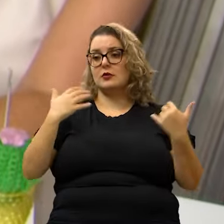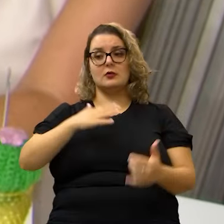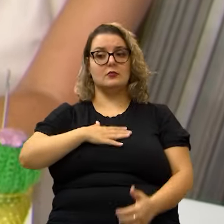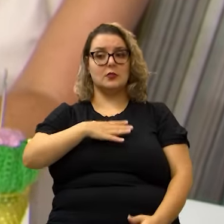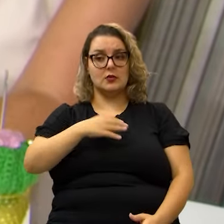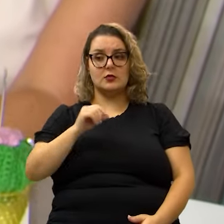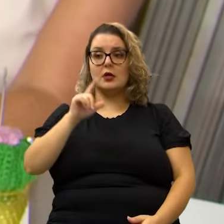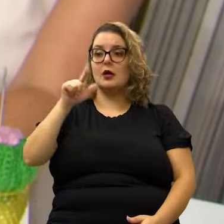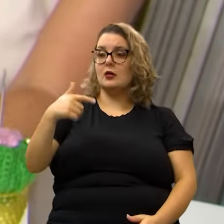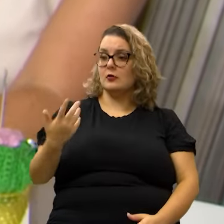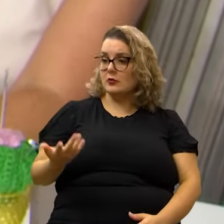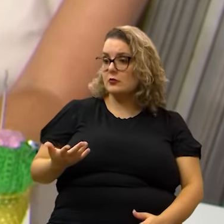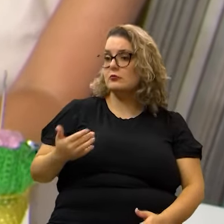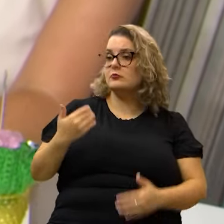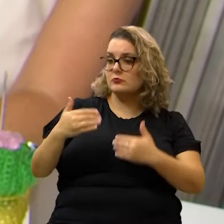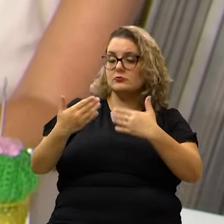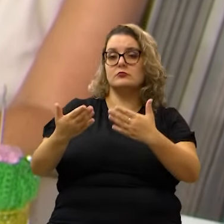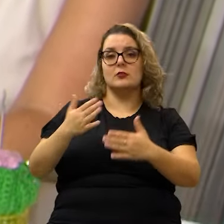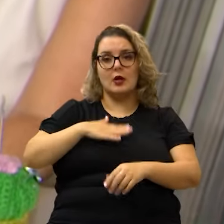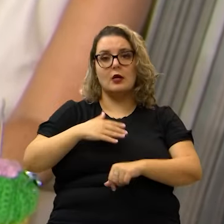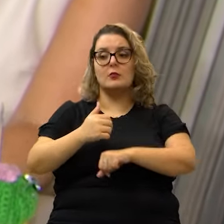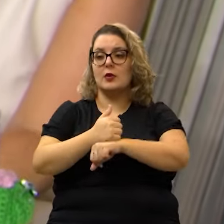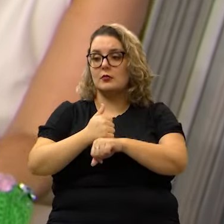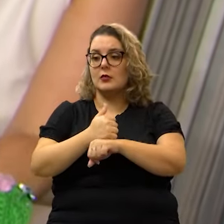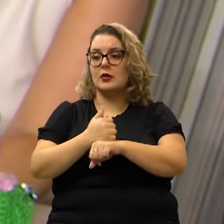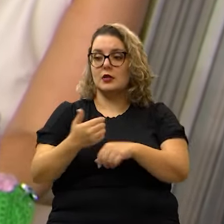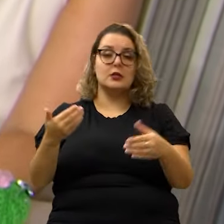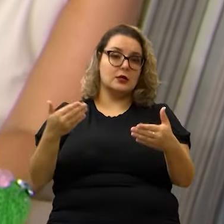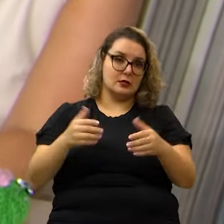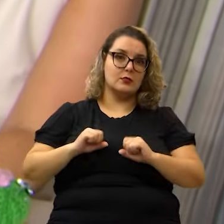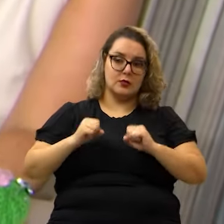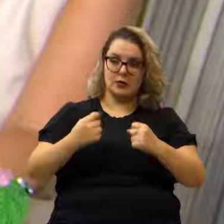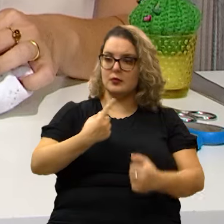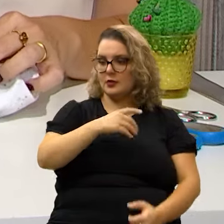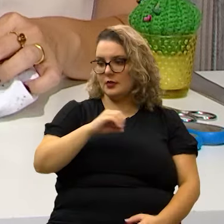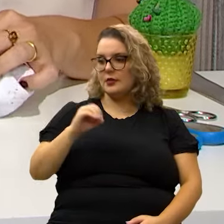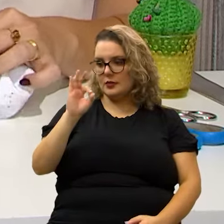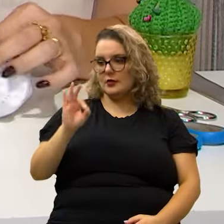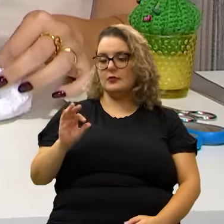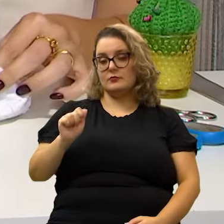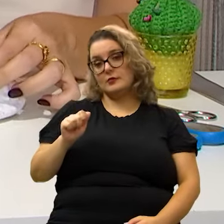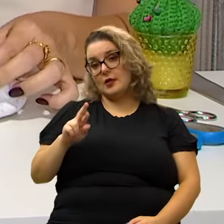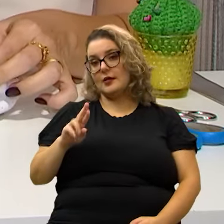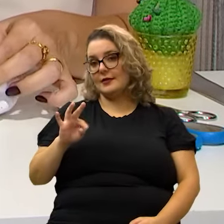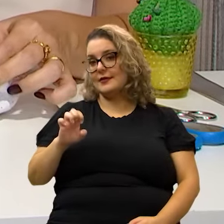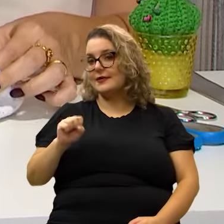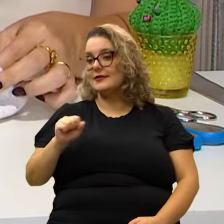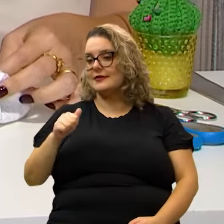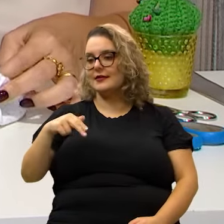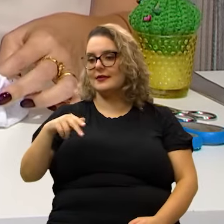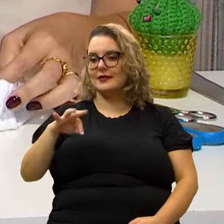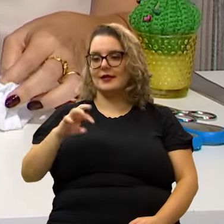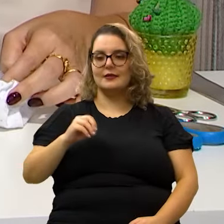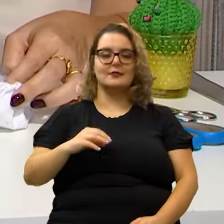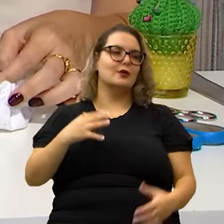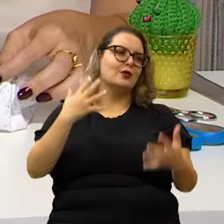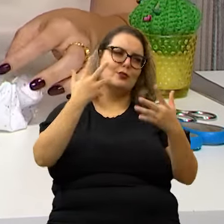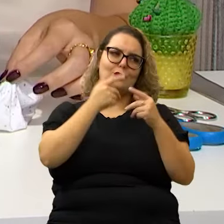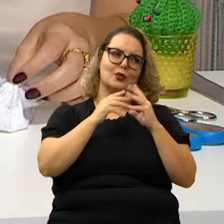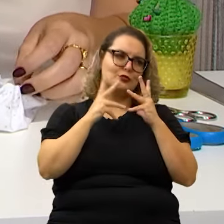dos meus filhos, e depois isso acabou se tornando mesmo a minha profissão, e atualmente eu me dedico 100% ao artesanato. É